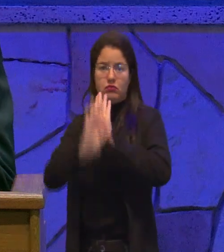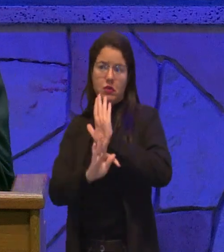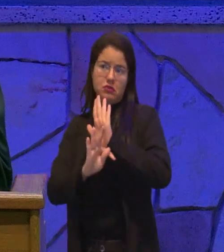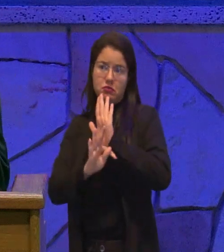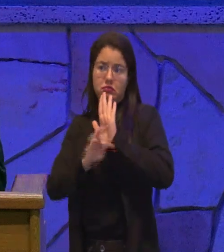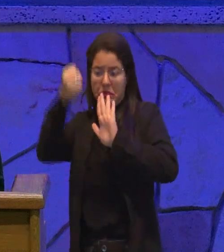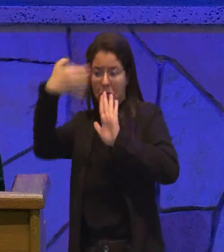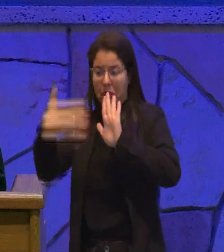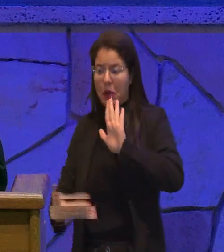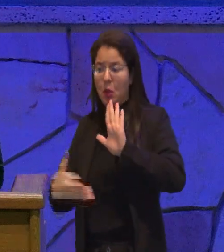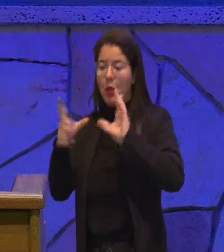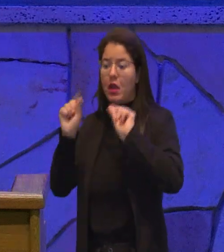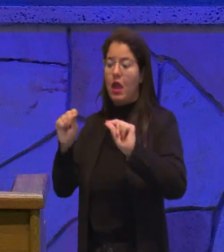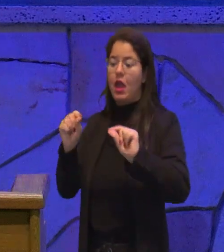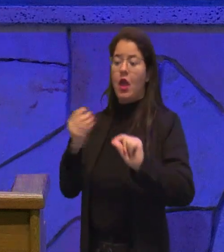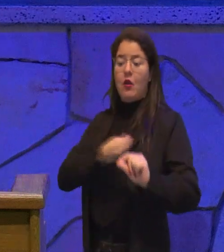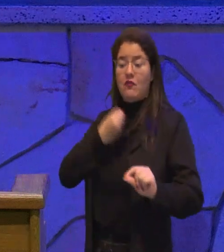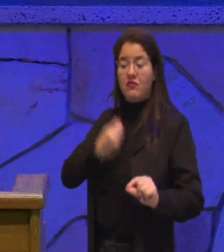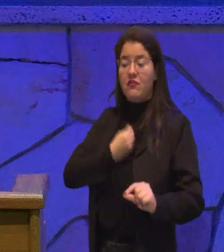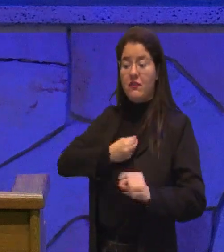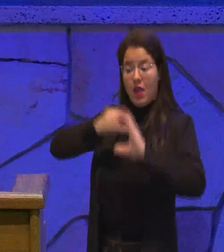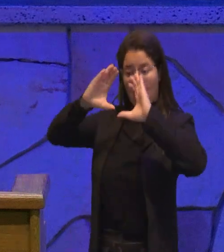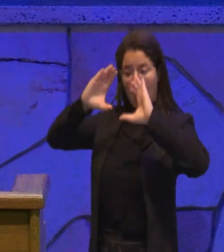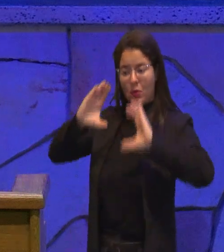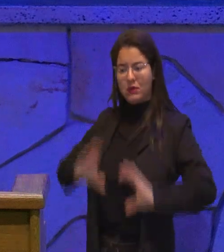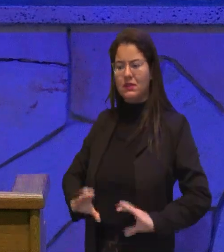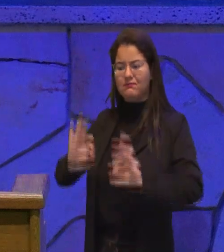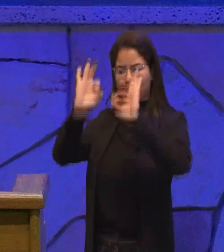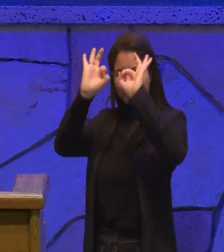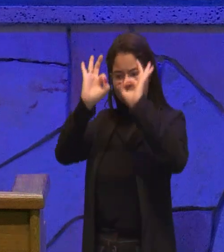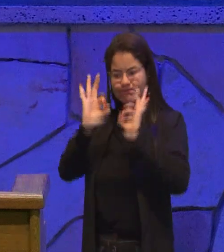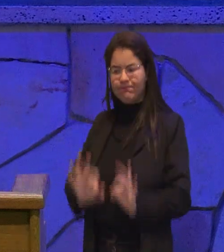dissesse, viver, se portar com dignidade,